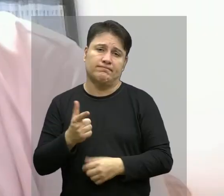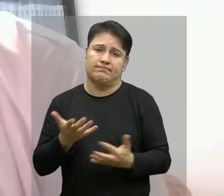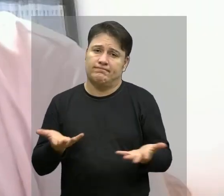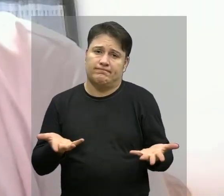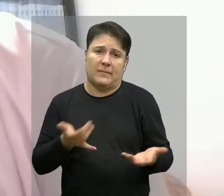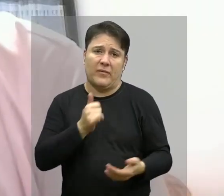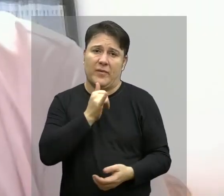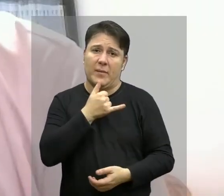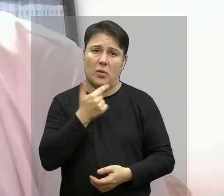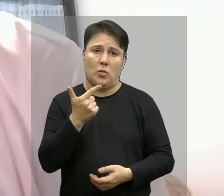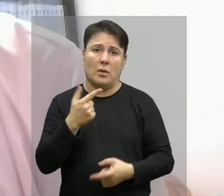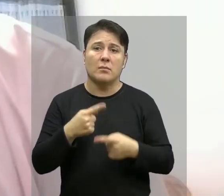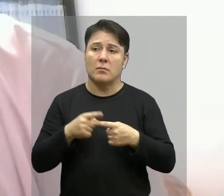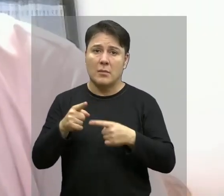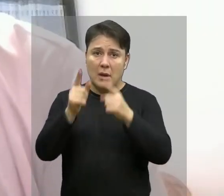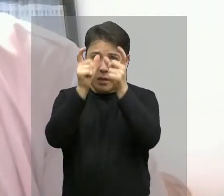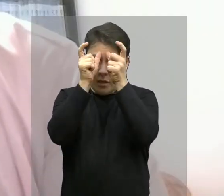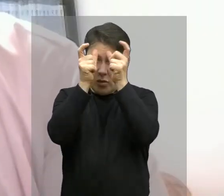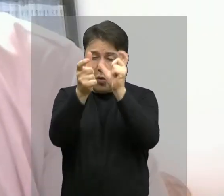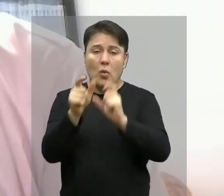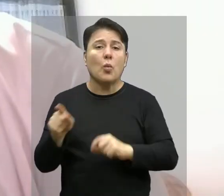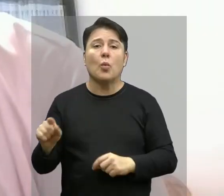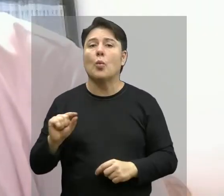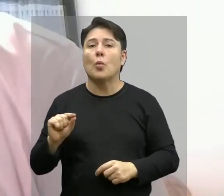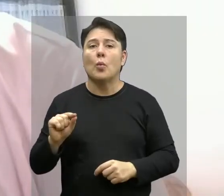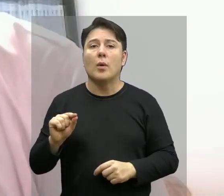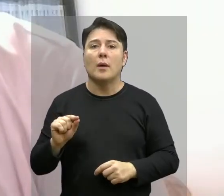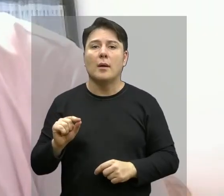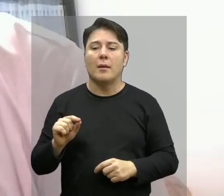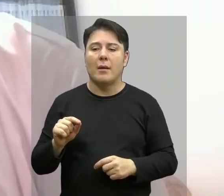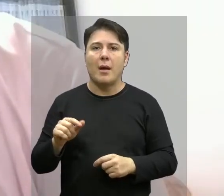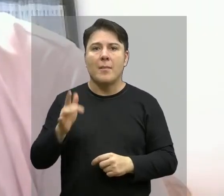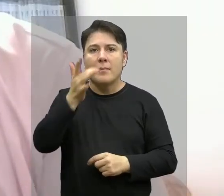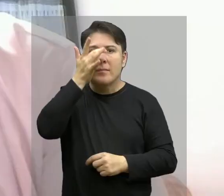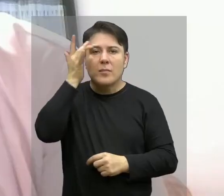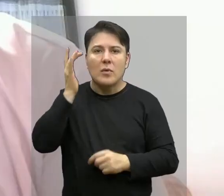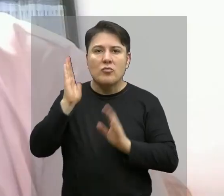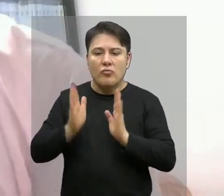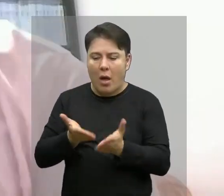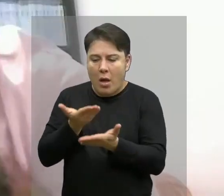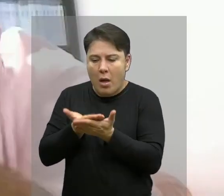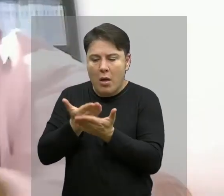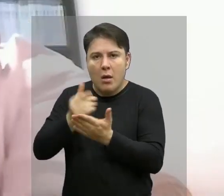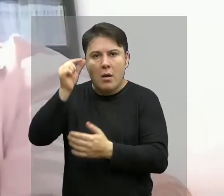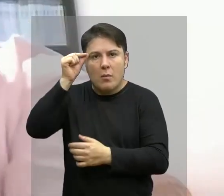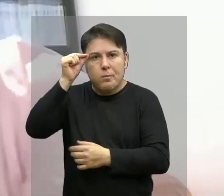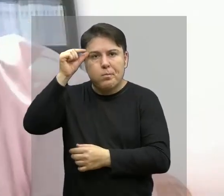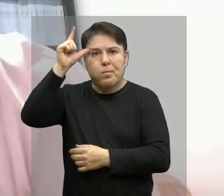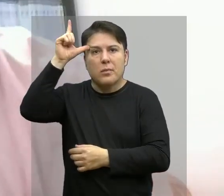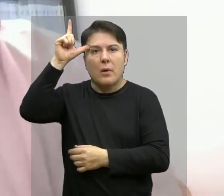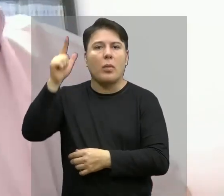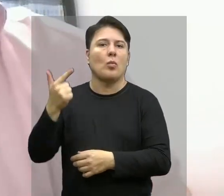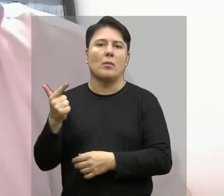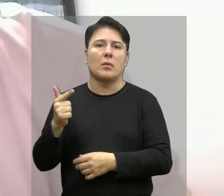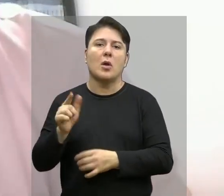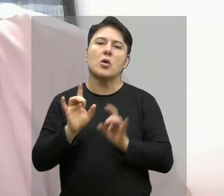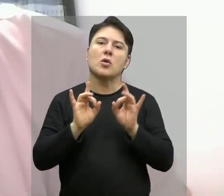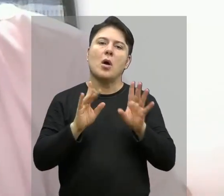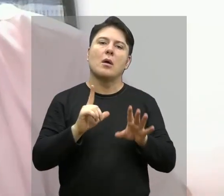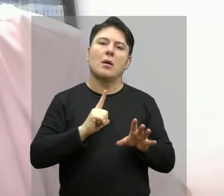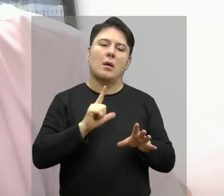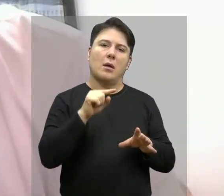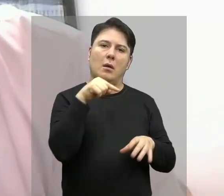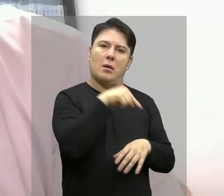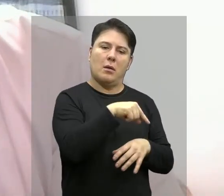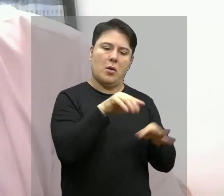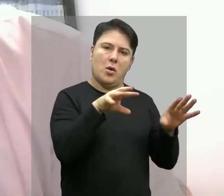infelizmente. É um transtorno que não há especialistas no país, a não ser, obviamente, nós,